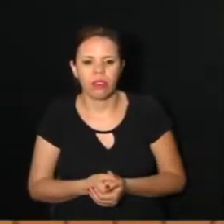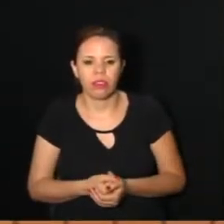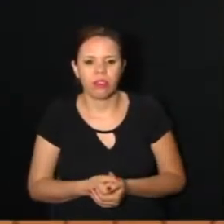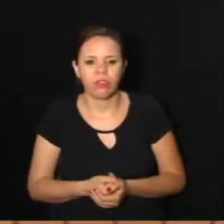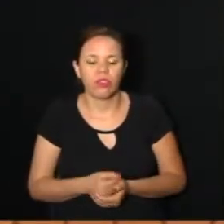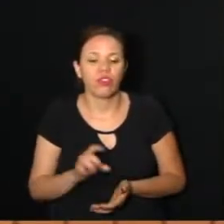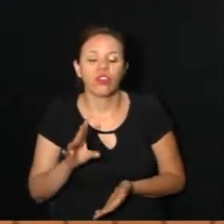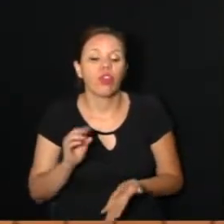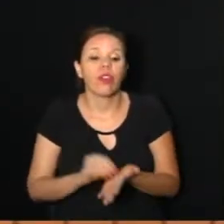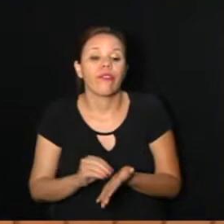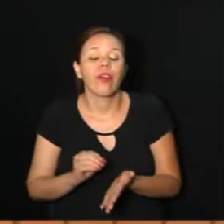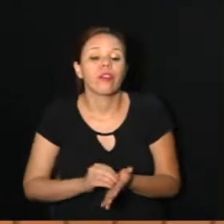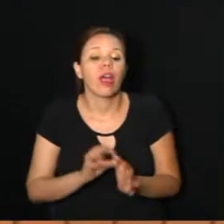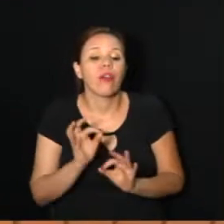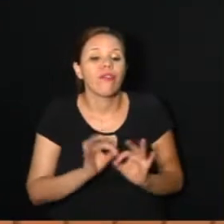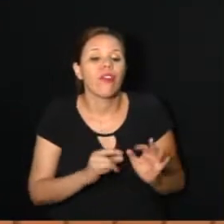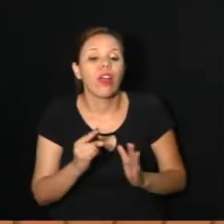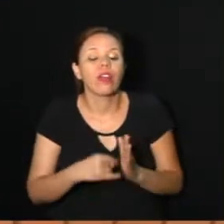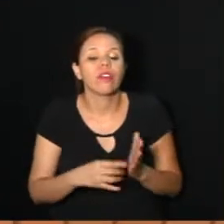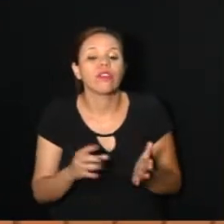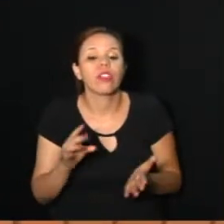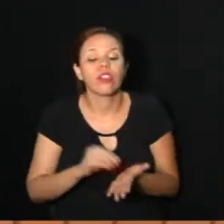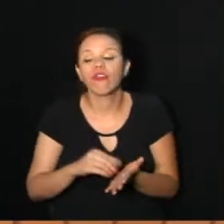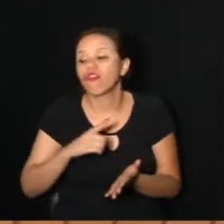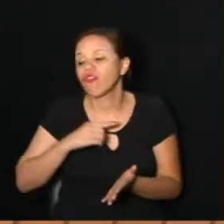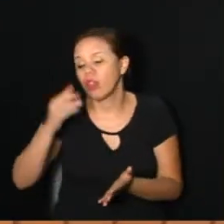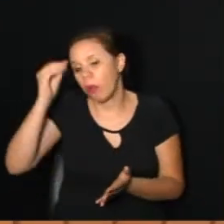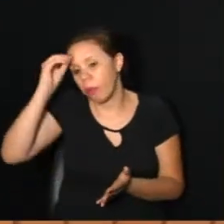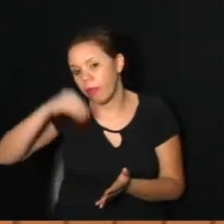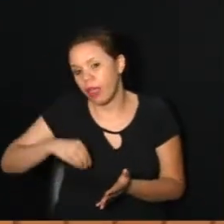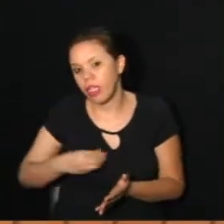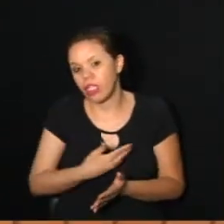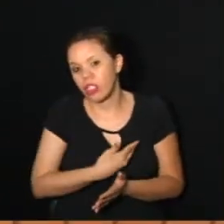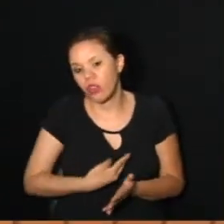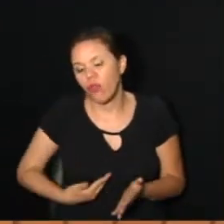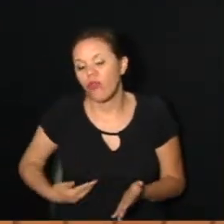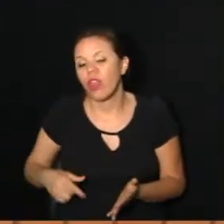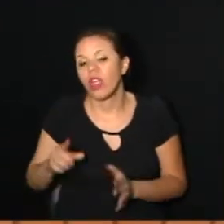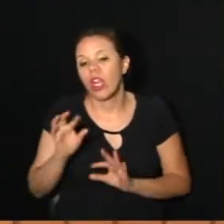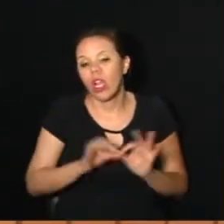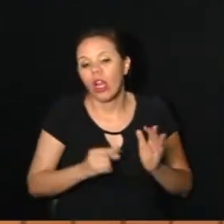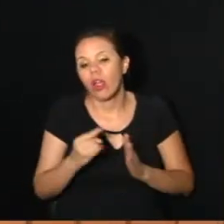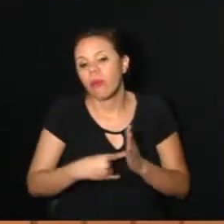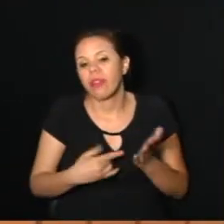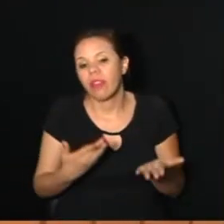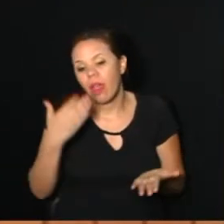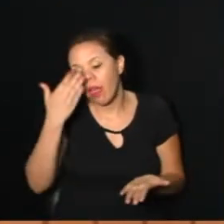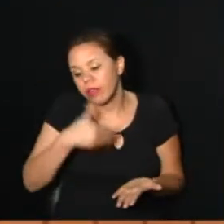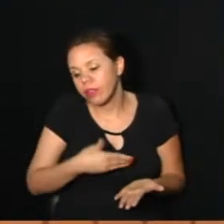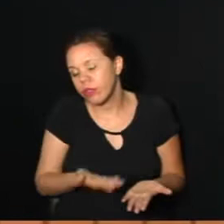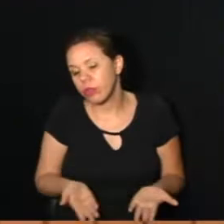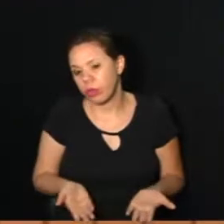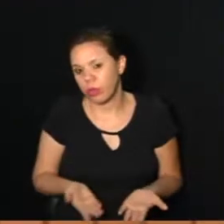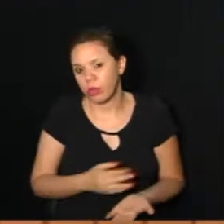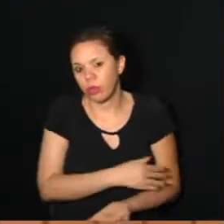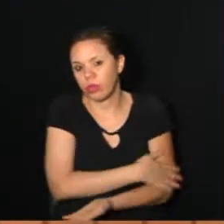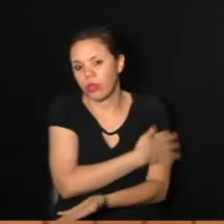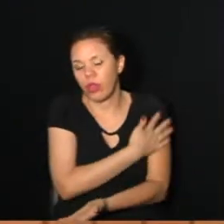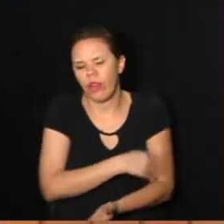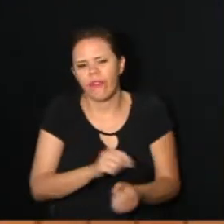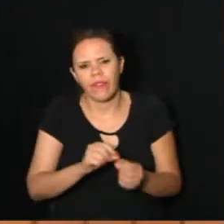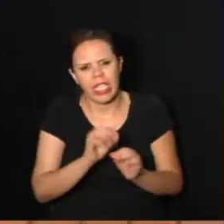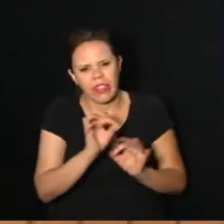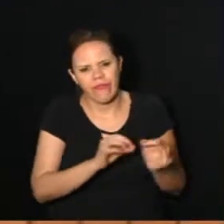que faltava, o que tinha muita preguiça do poder público é regulamentar isso. Essa é uma grande realidade. Né? Fiz